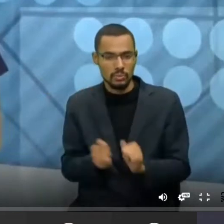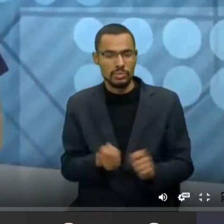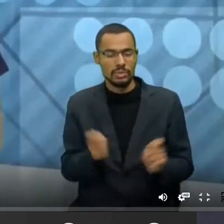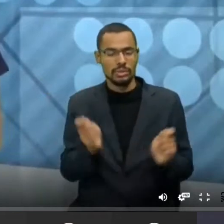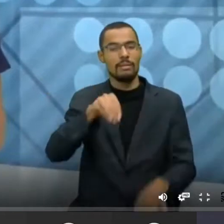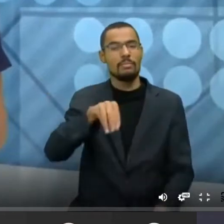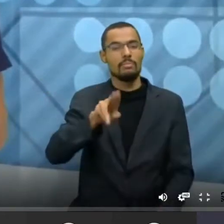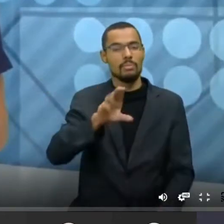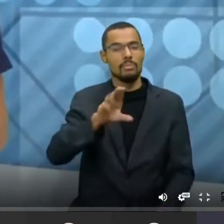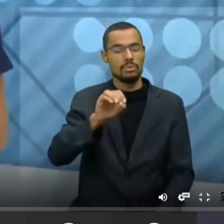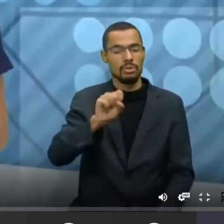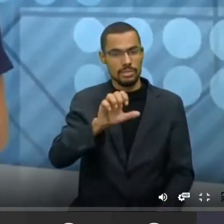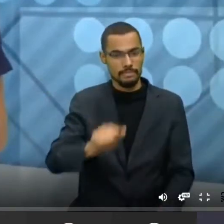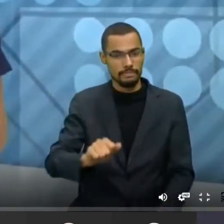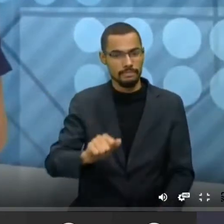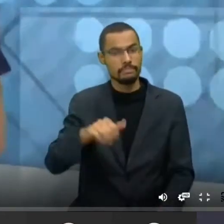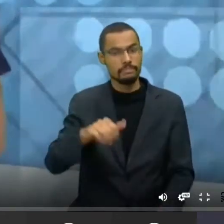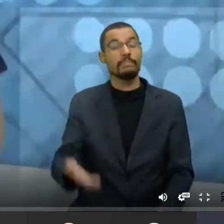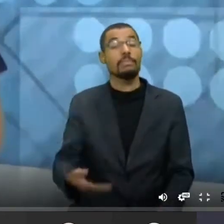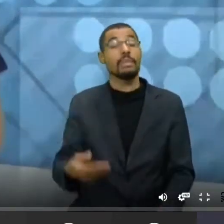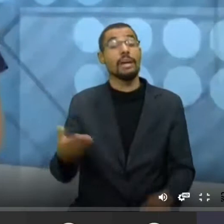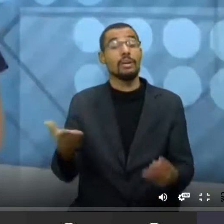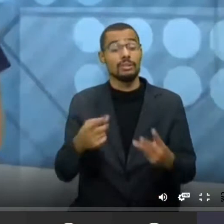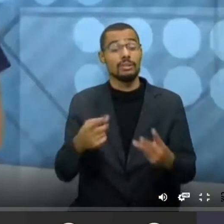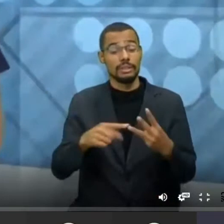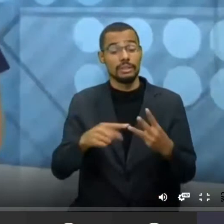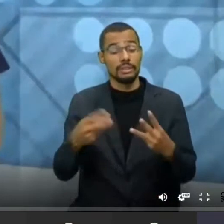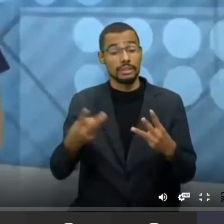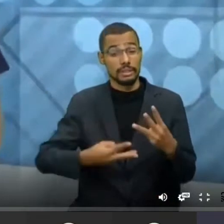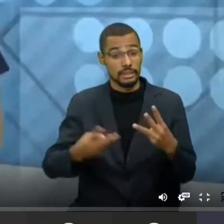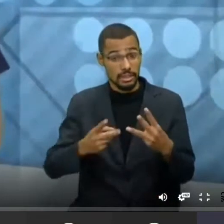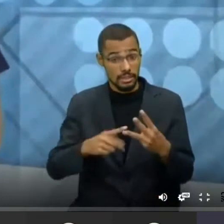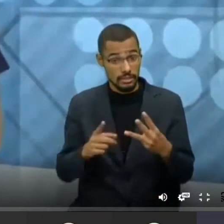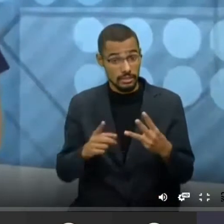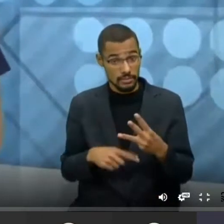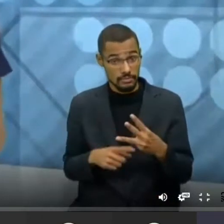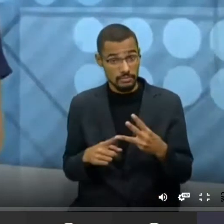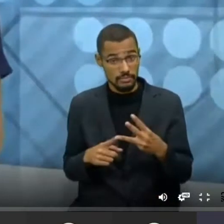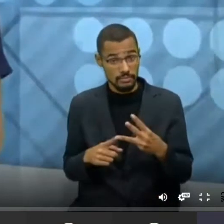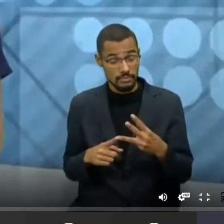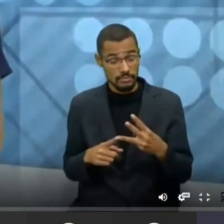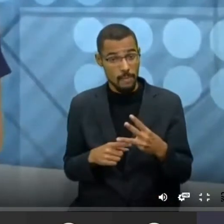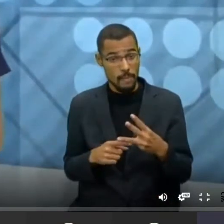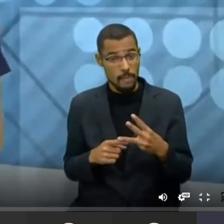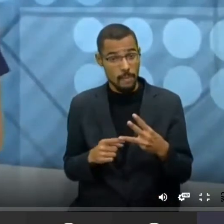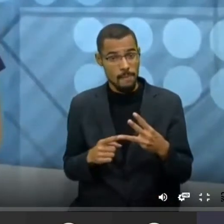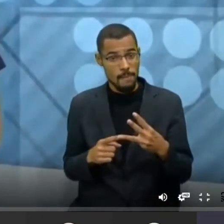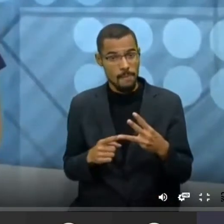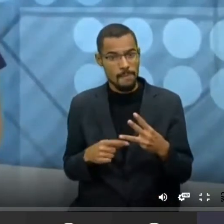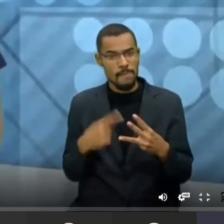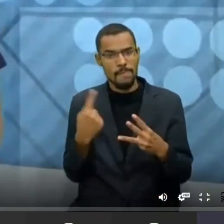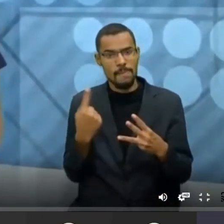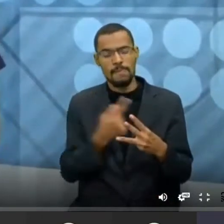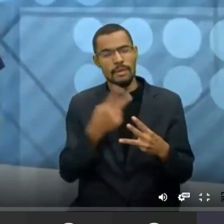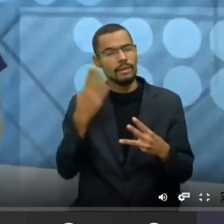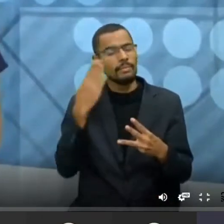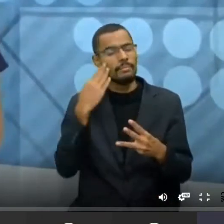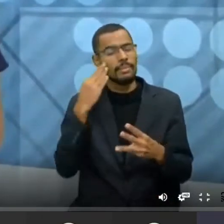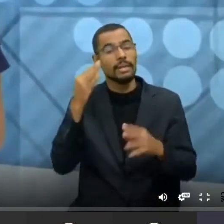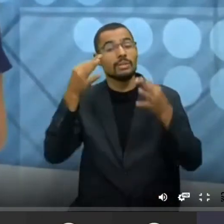da mucosa. No nosso terceiro procedimento, terceira lâmina que nós vamos observar, nós vamos ver